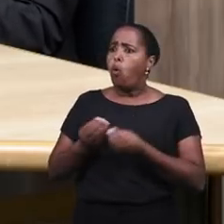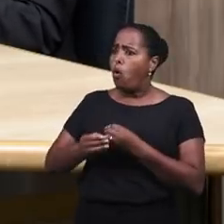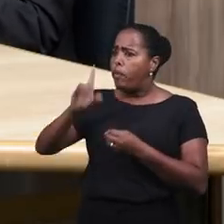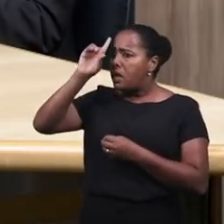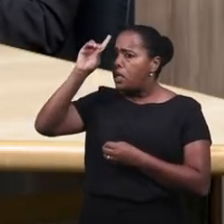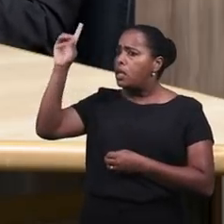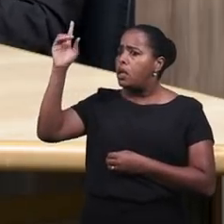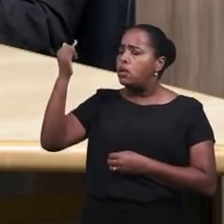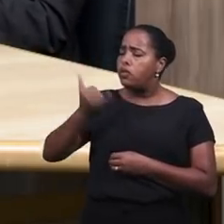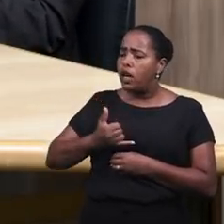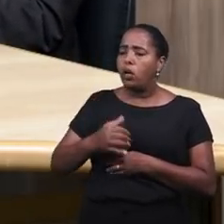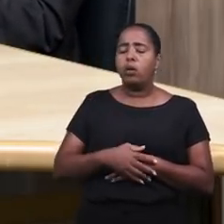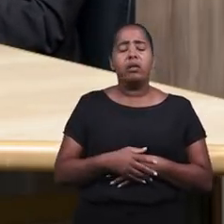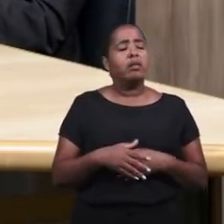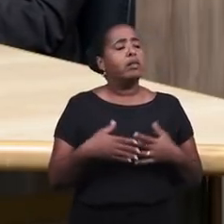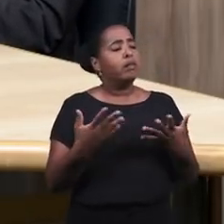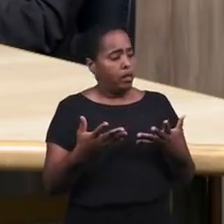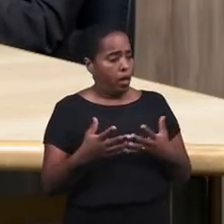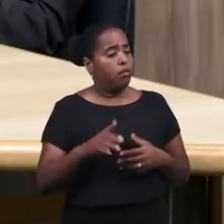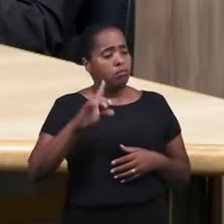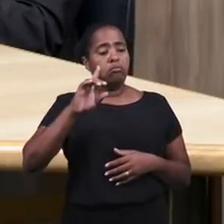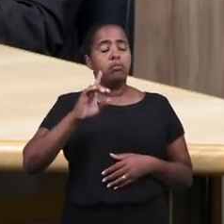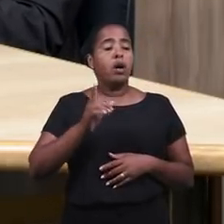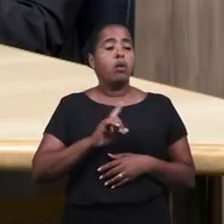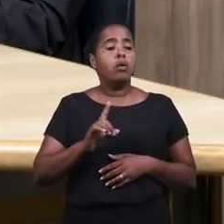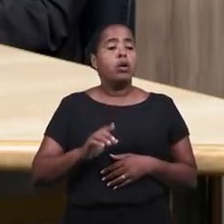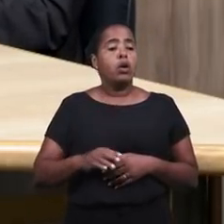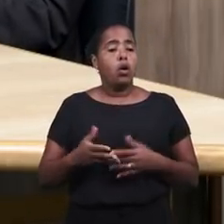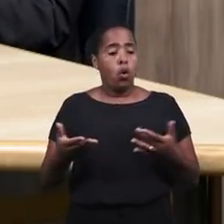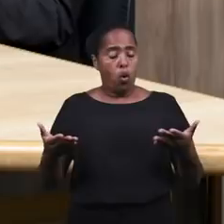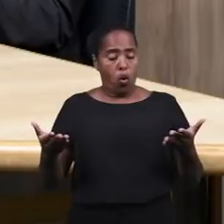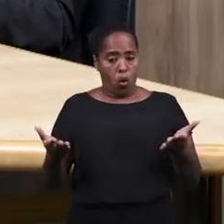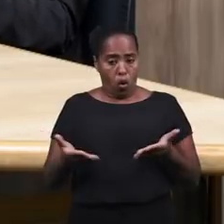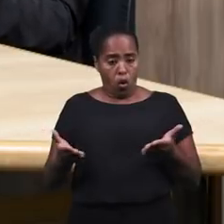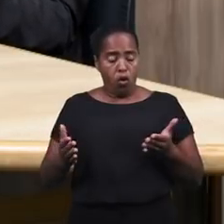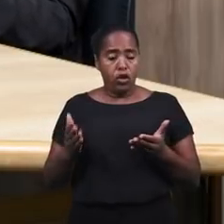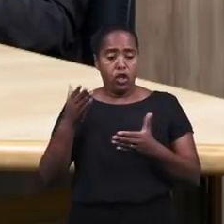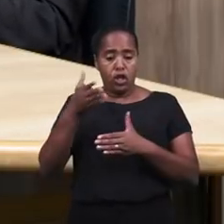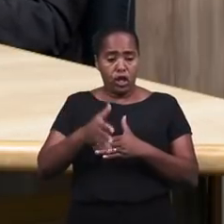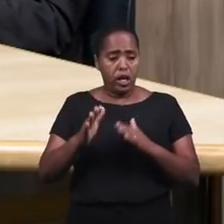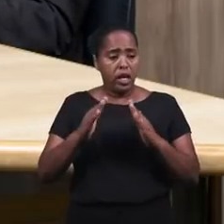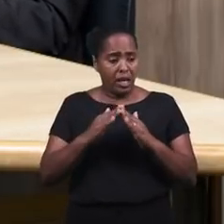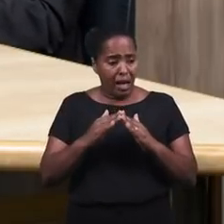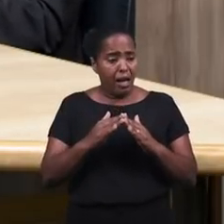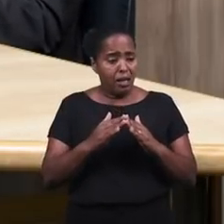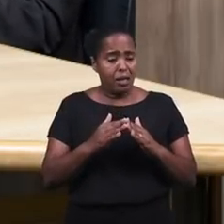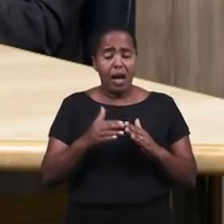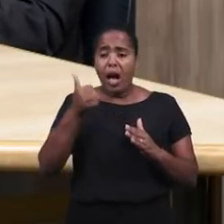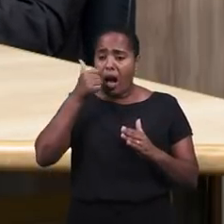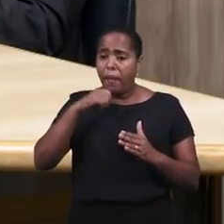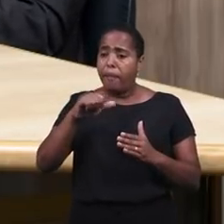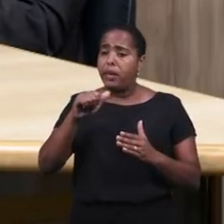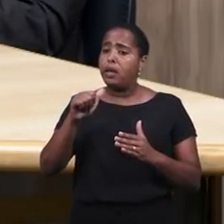Como é que Deus te falou isso? Não, ele explicou. Mas por que, doutor? Não, é que hoje eu cheguei em casa, minha mulher disse que está